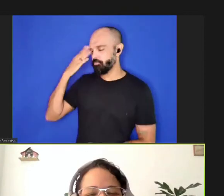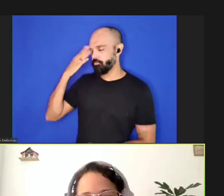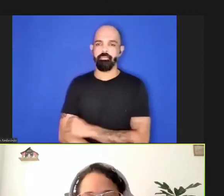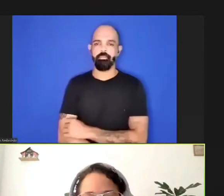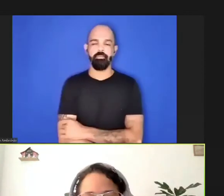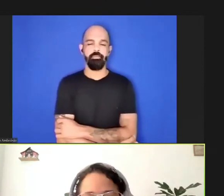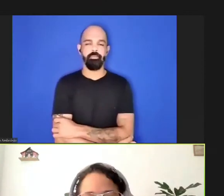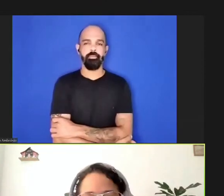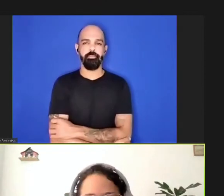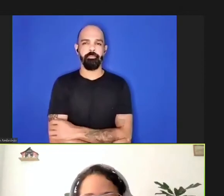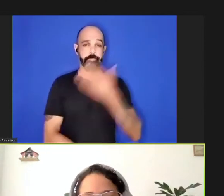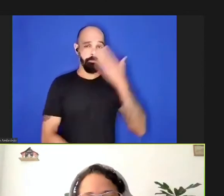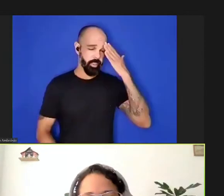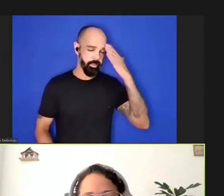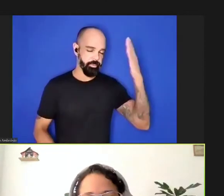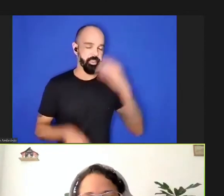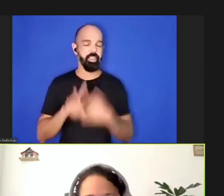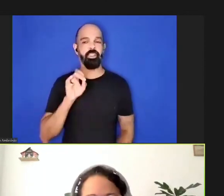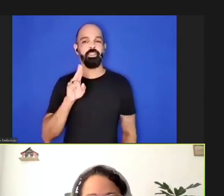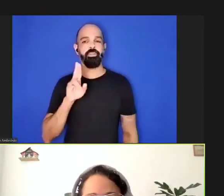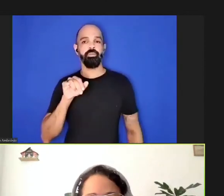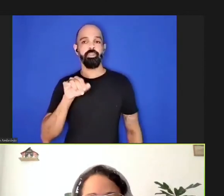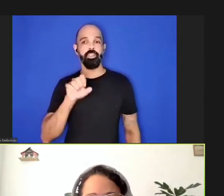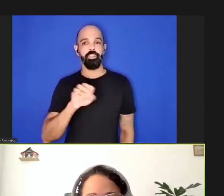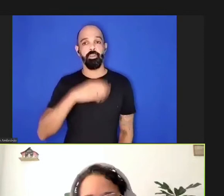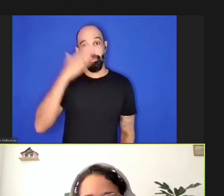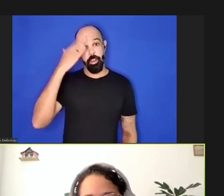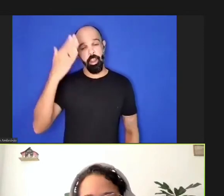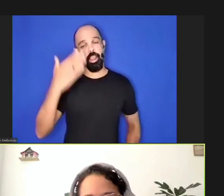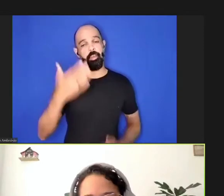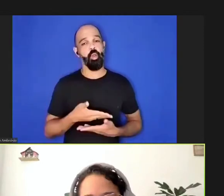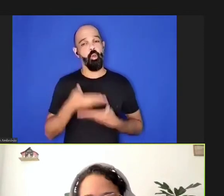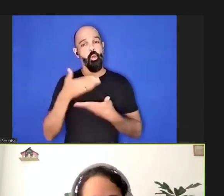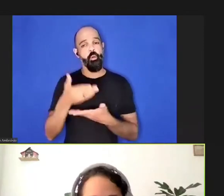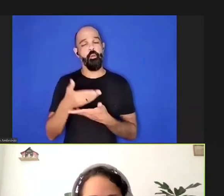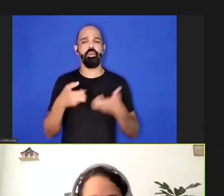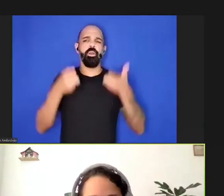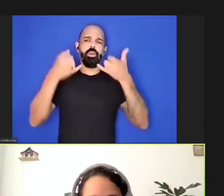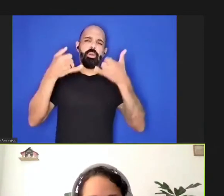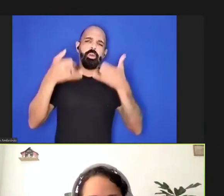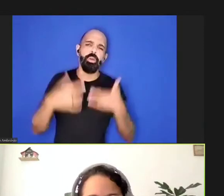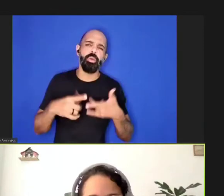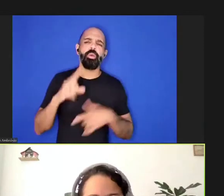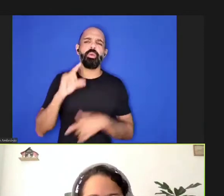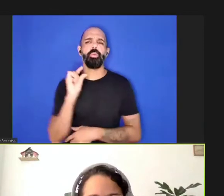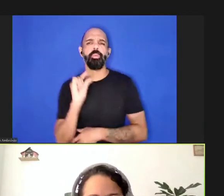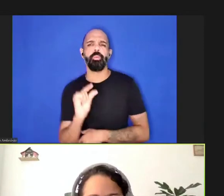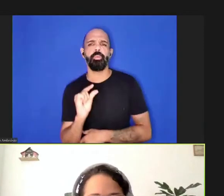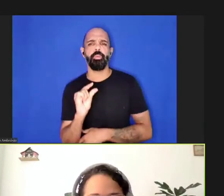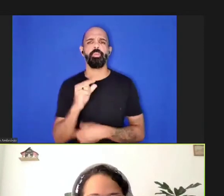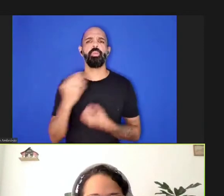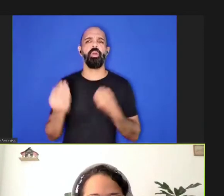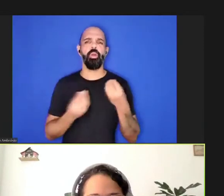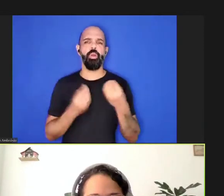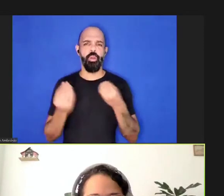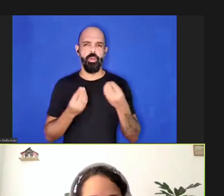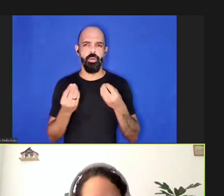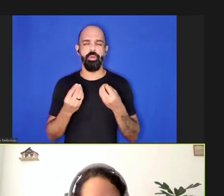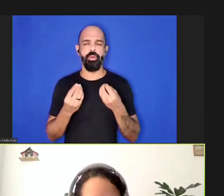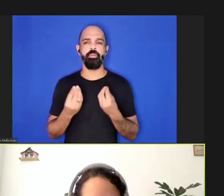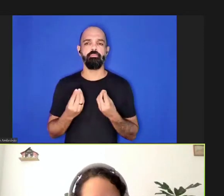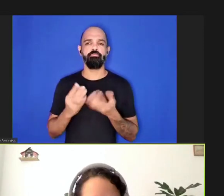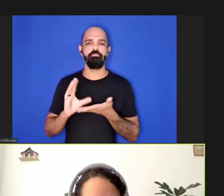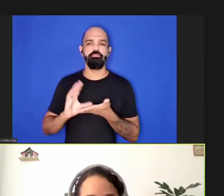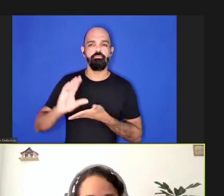Obrigada, Vinícius. Muito obrigada pelo convite. Eu vou falar um pouquinho sobre os auxílios oferecidos pela